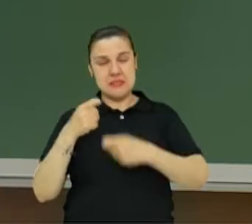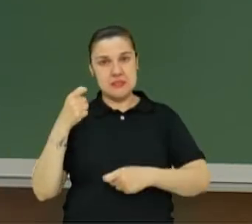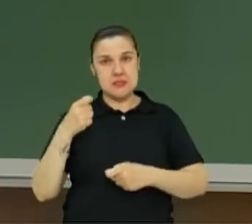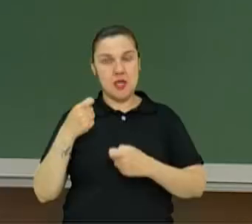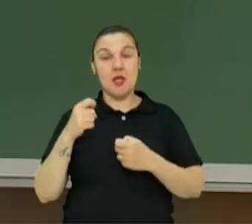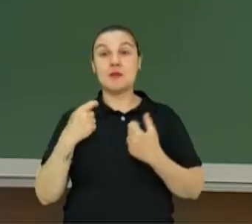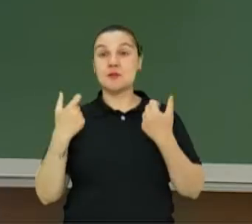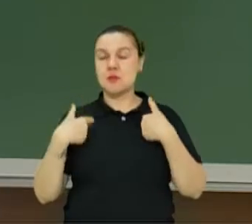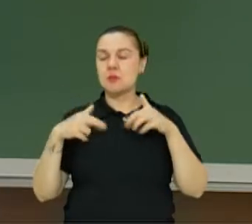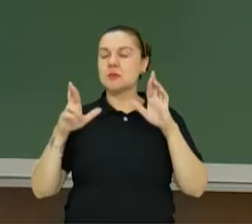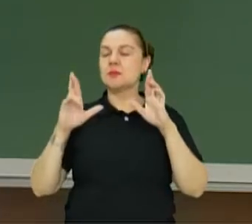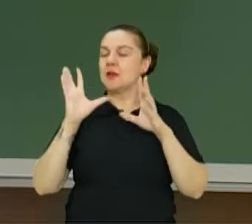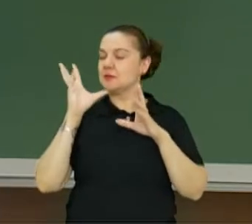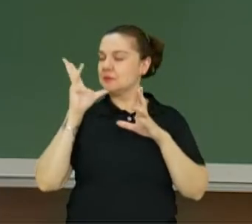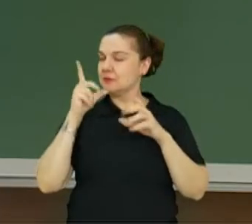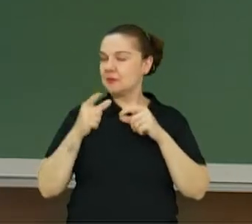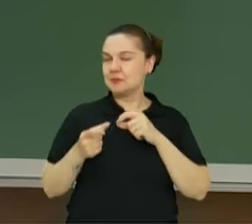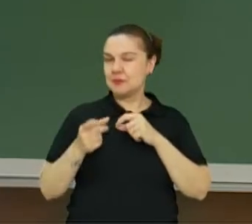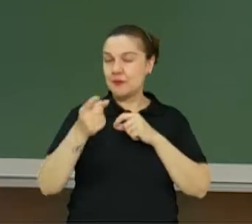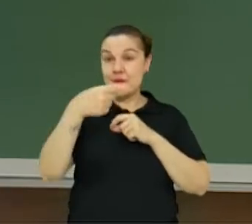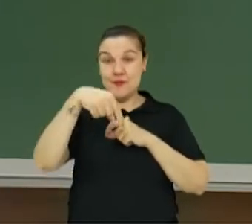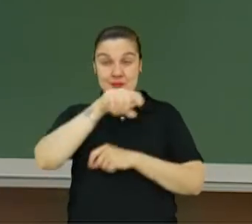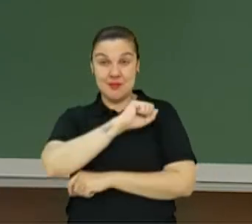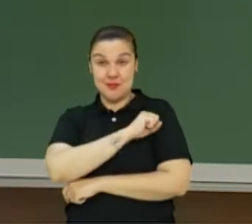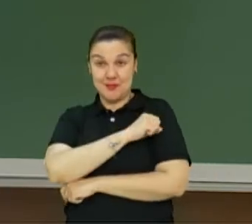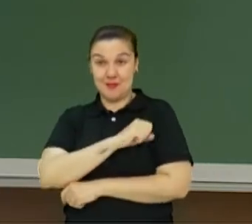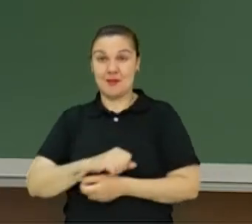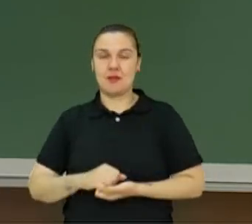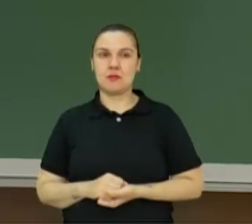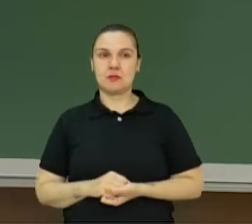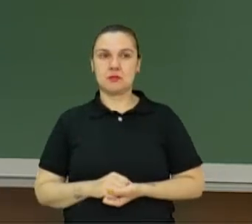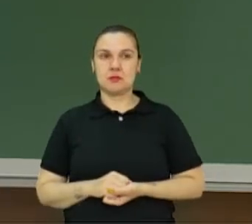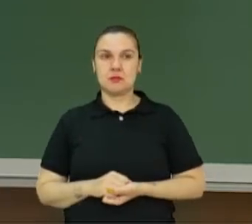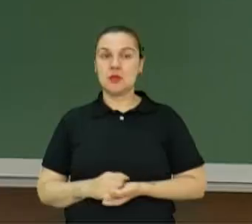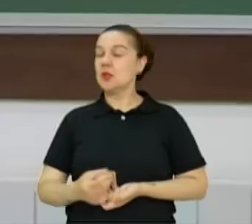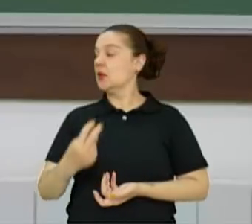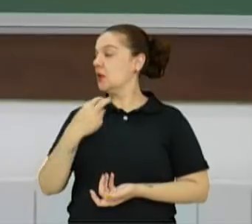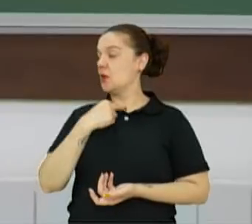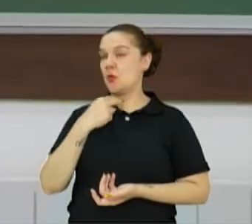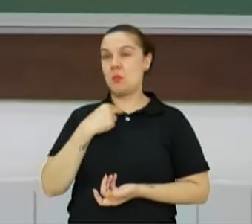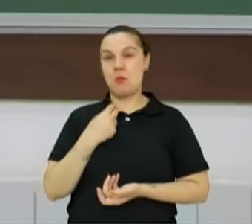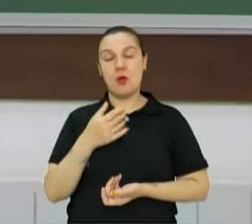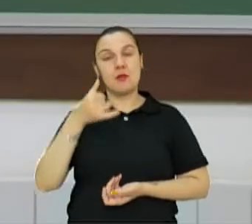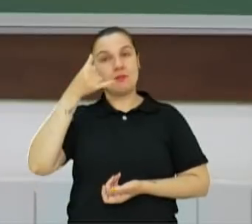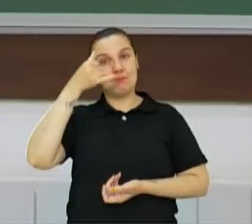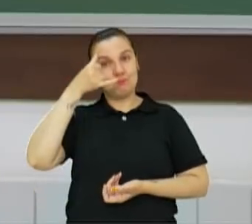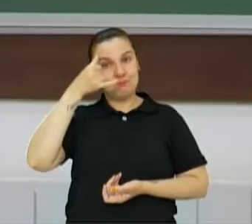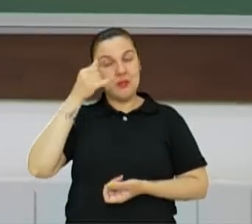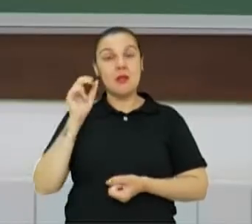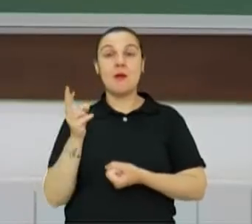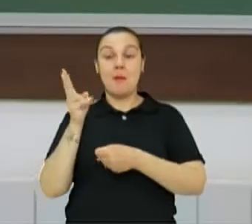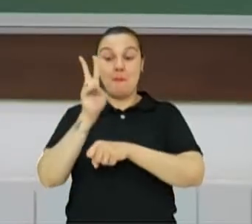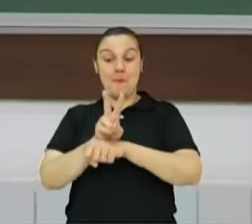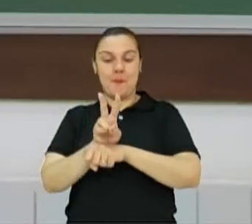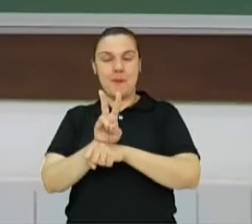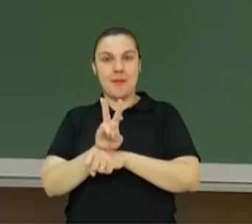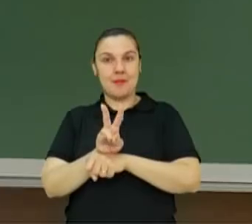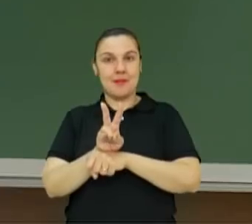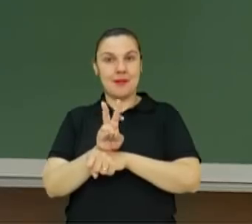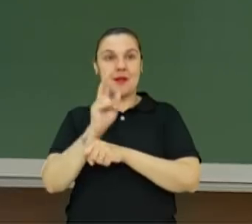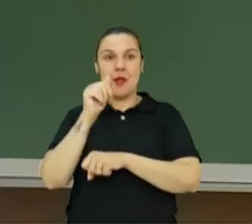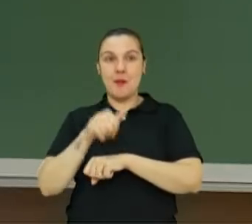espero que demore com todos vocês aí do 8º ano, não pode esquecer da prevenção, que ela é sempre a forma